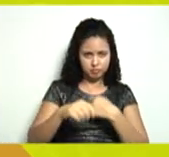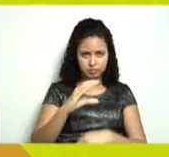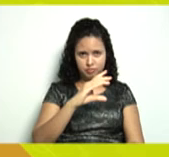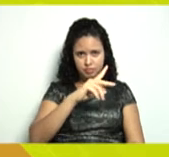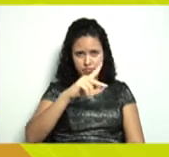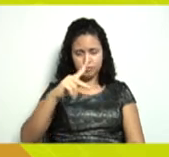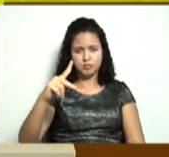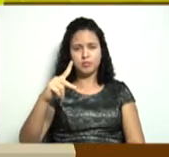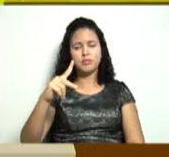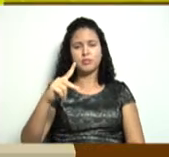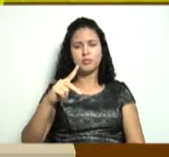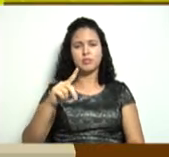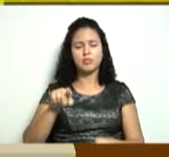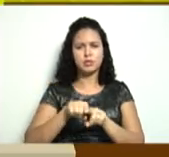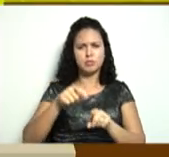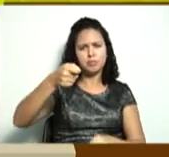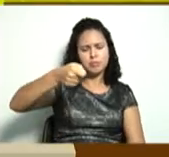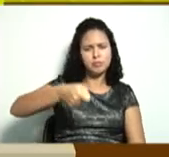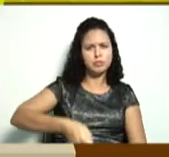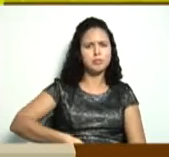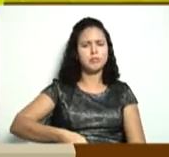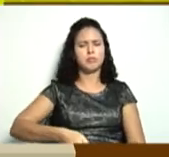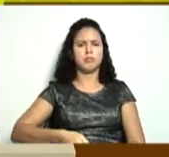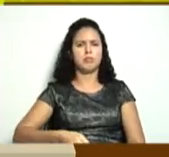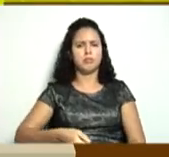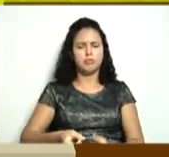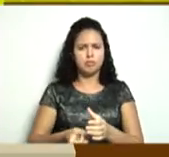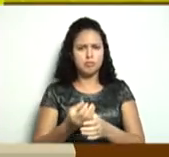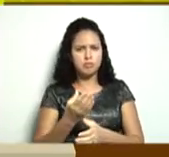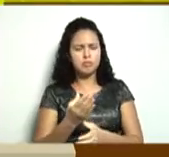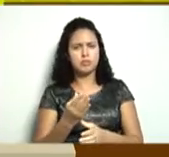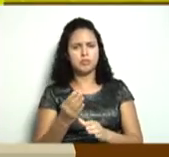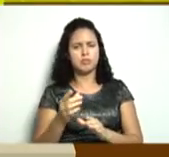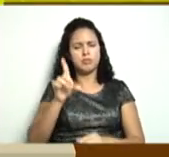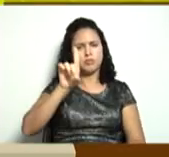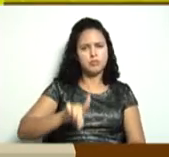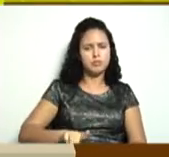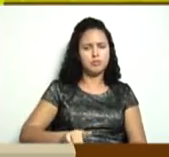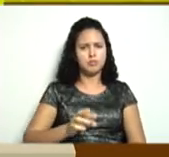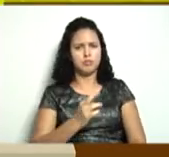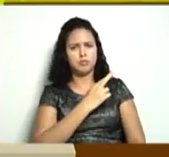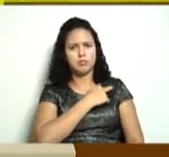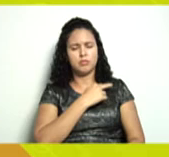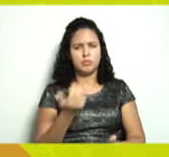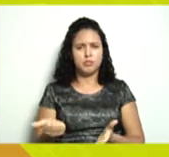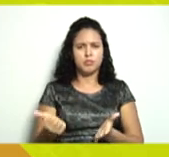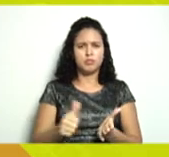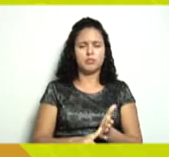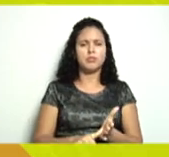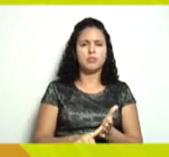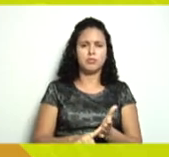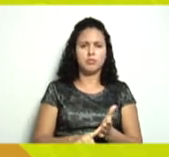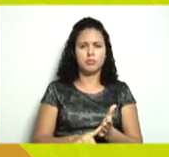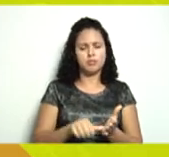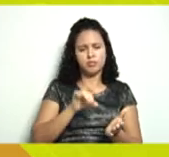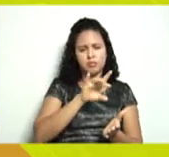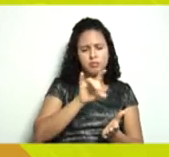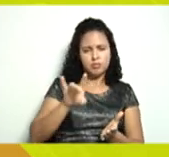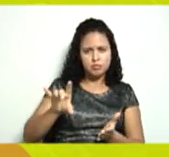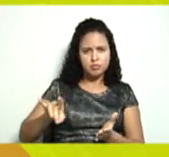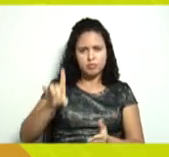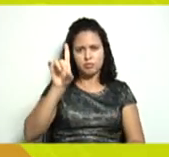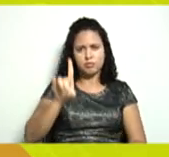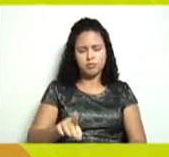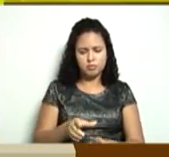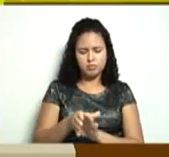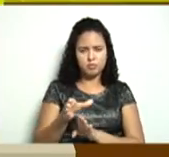a cooperativa e disciplinar o seu funcionamento e onde constam os direitos e deveres dos sócios, dos membros da diretoria e do